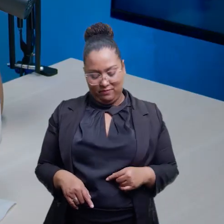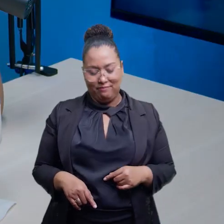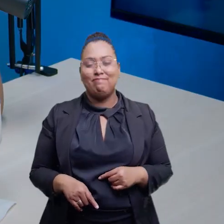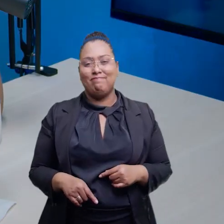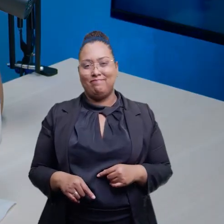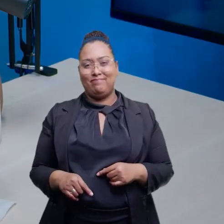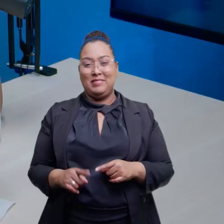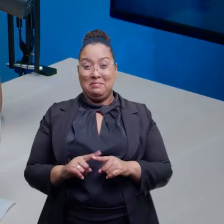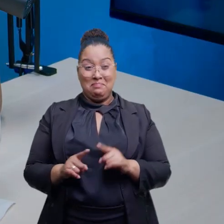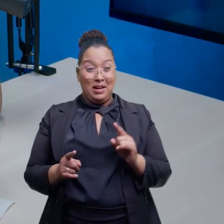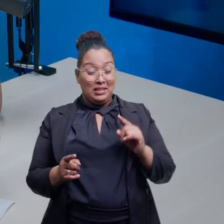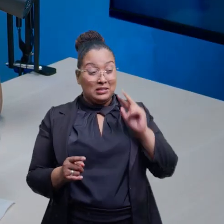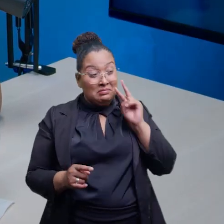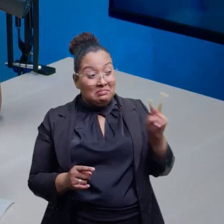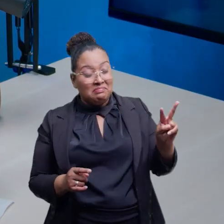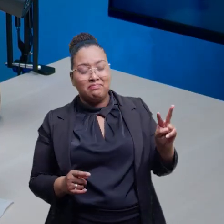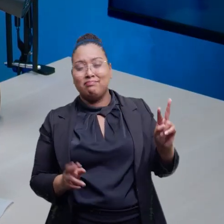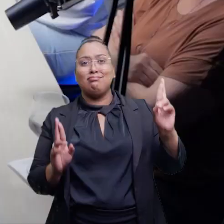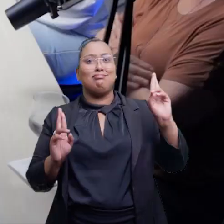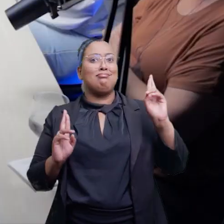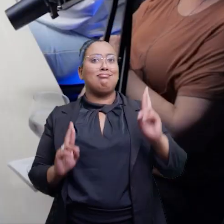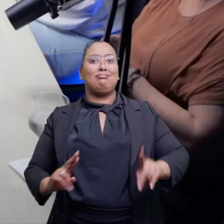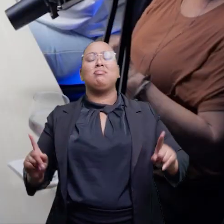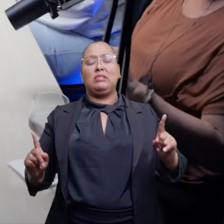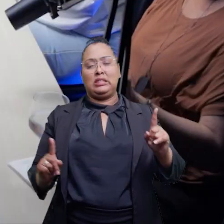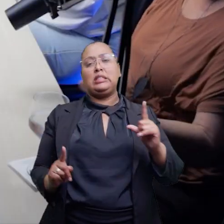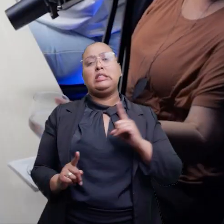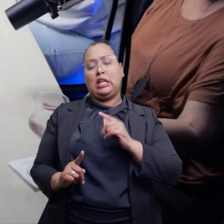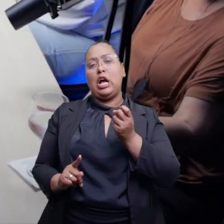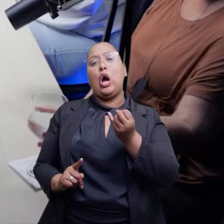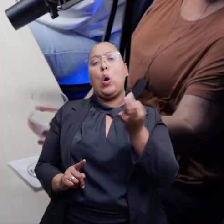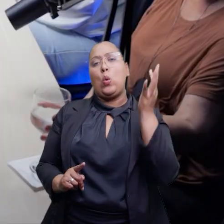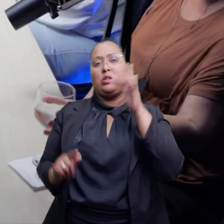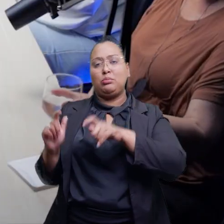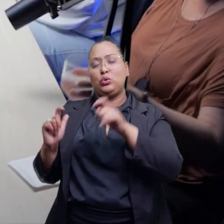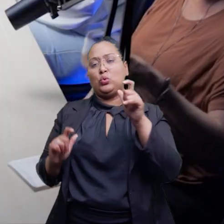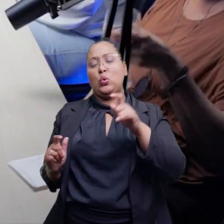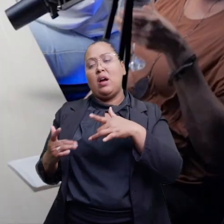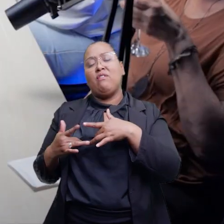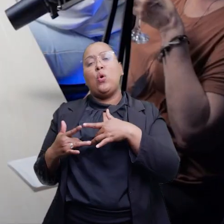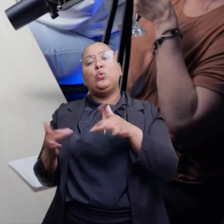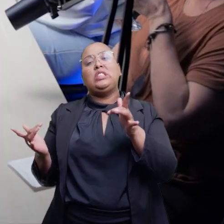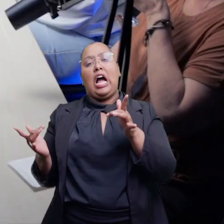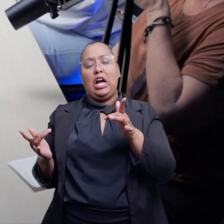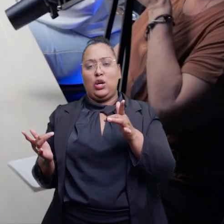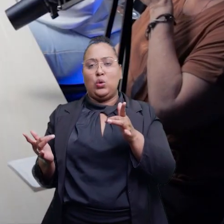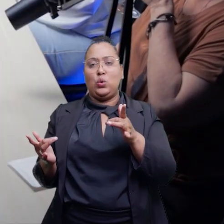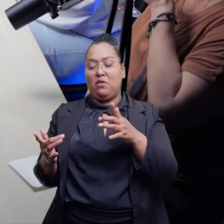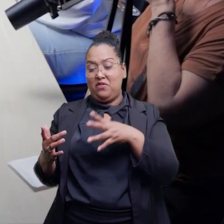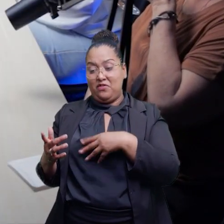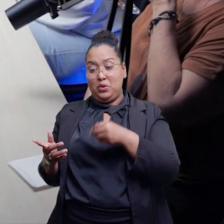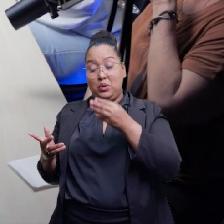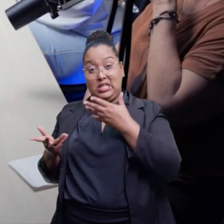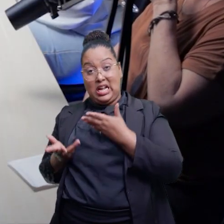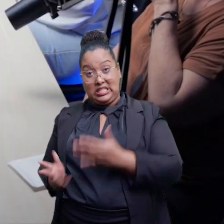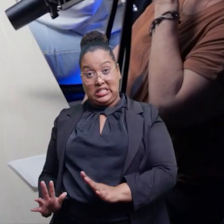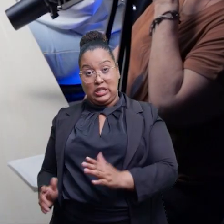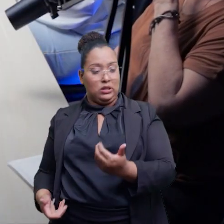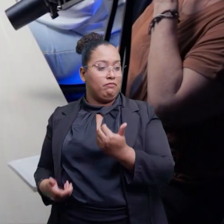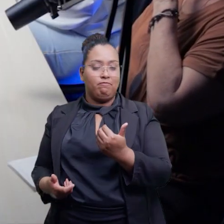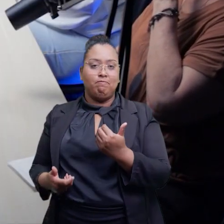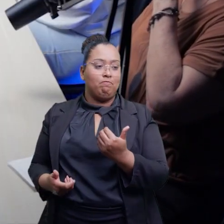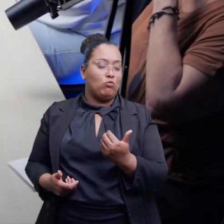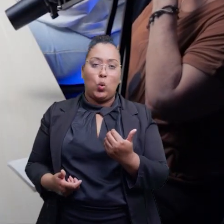é um perfil muito longe da nossa realidade, né? Nós temos, sim, os casos de entrega voluntária, né? Que são os casos que